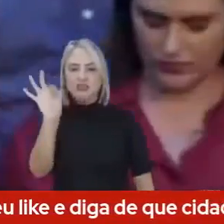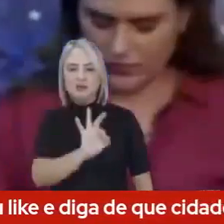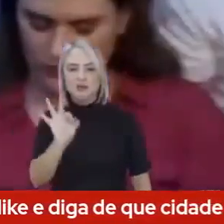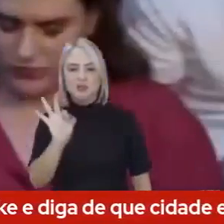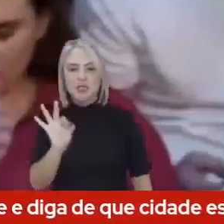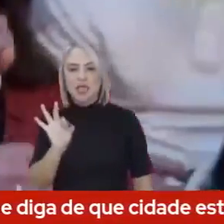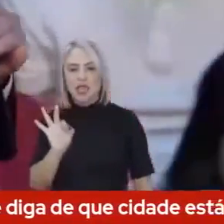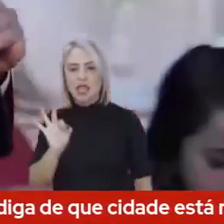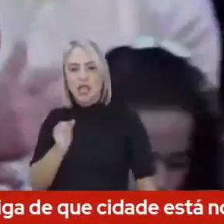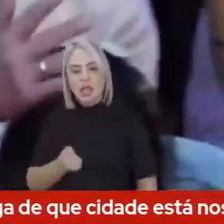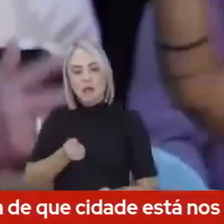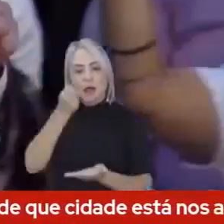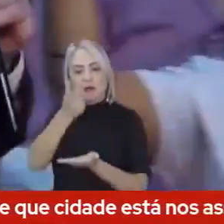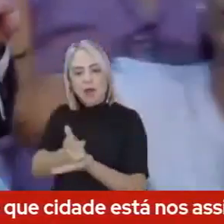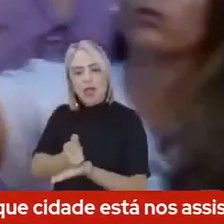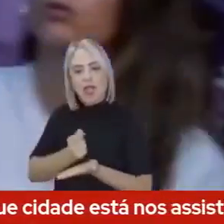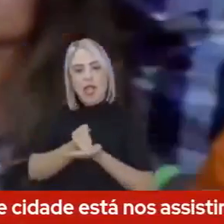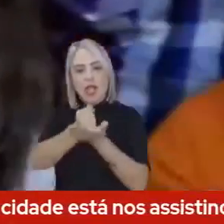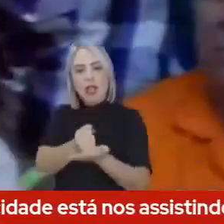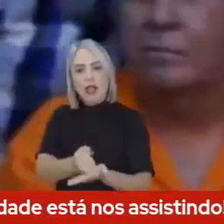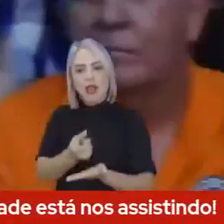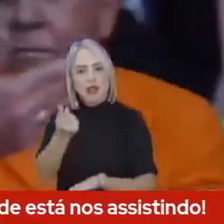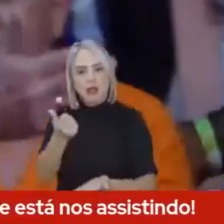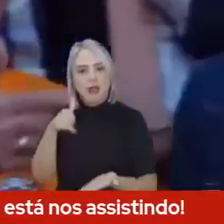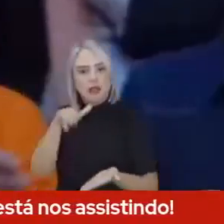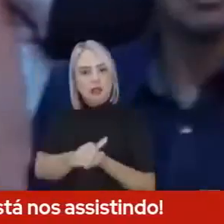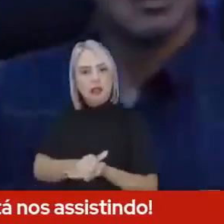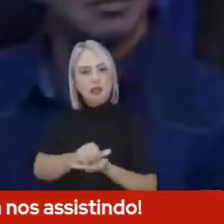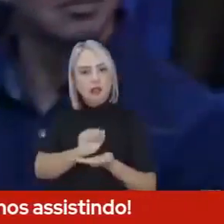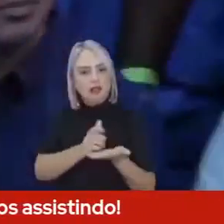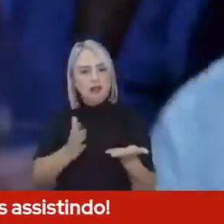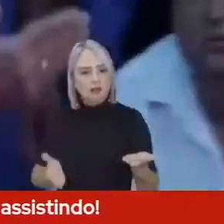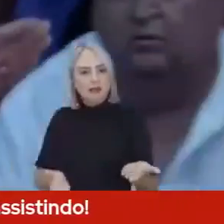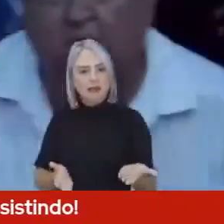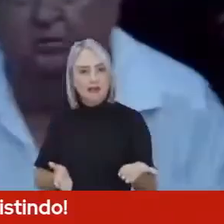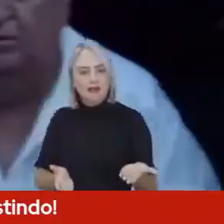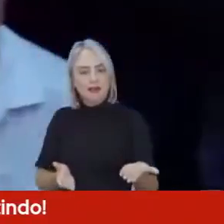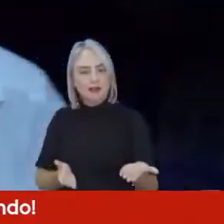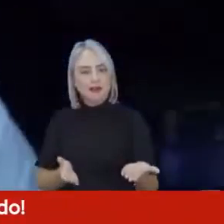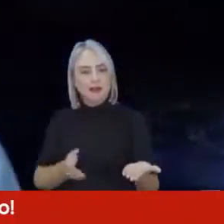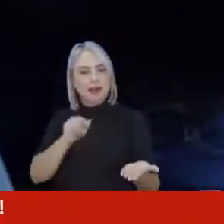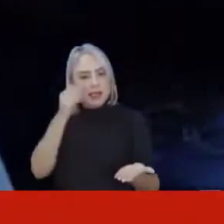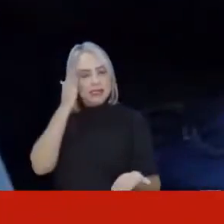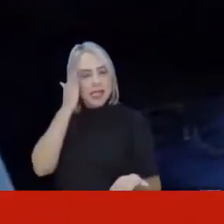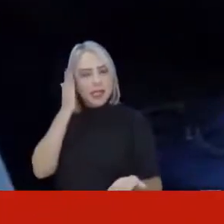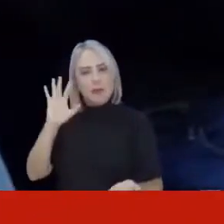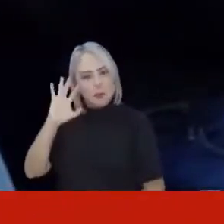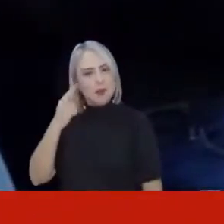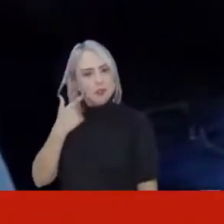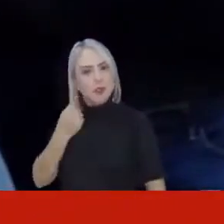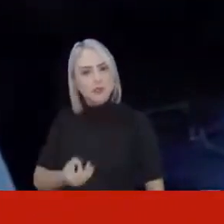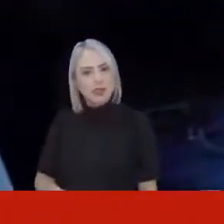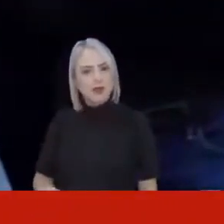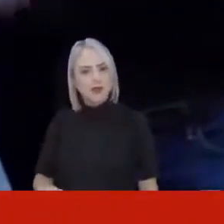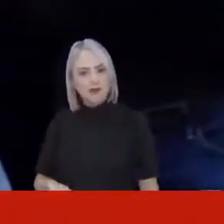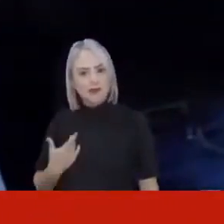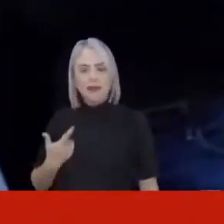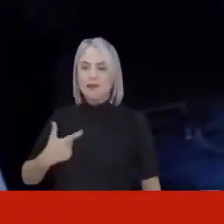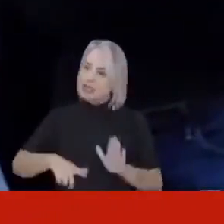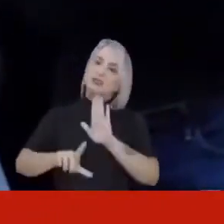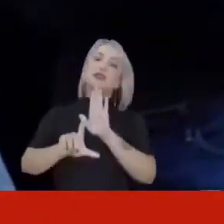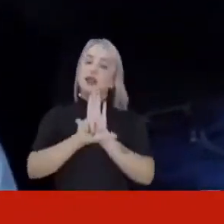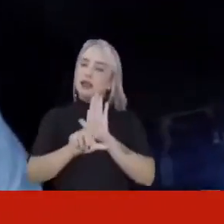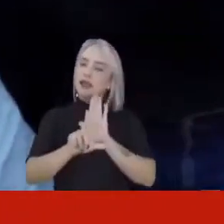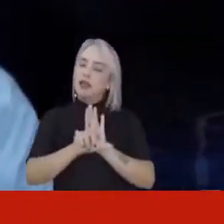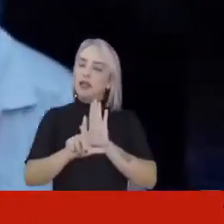custear o custo das atividades dele. Quem sabe essa seja uma saída para a gente legalizar a vida